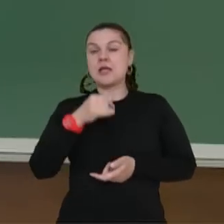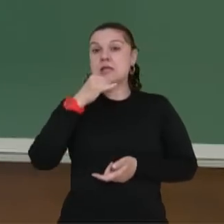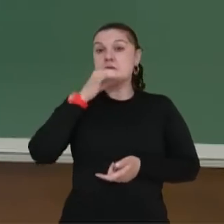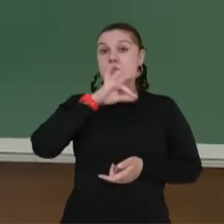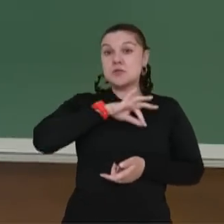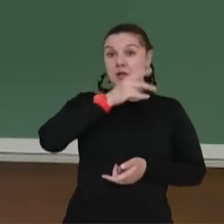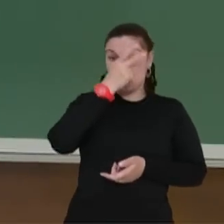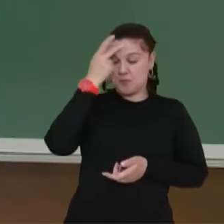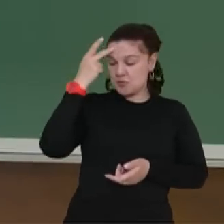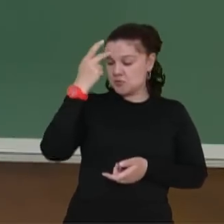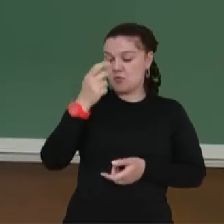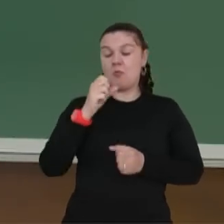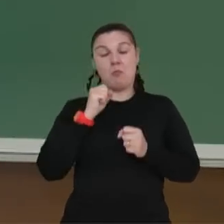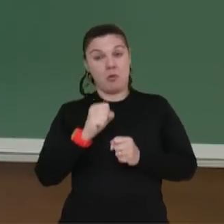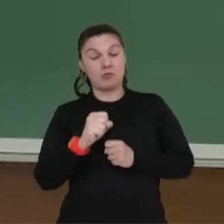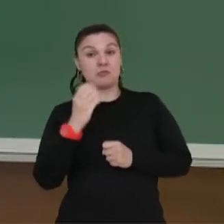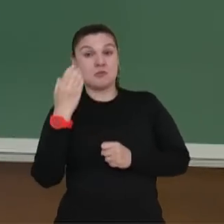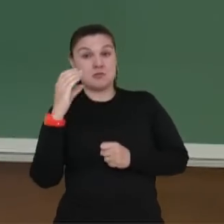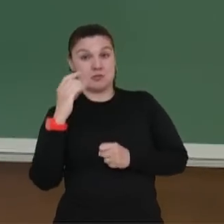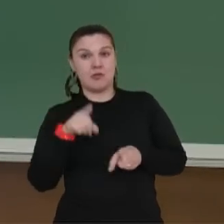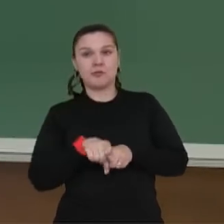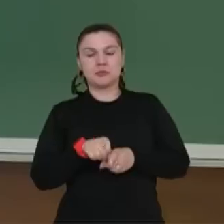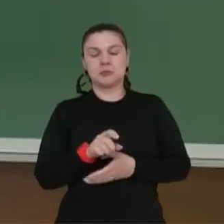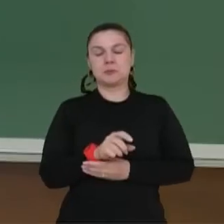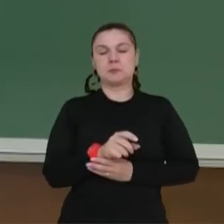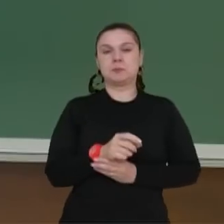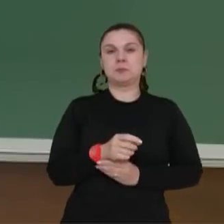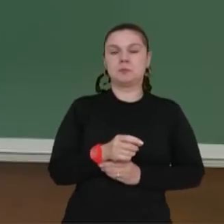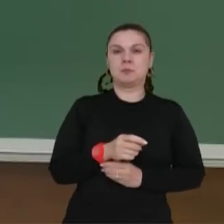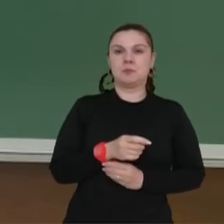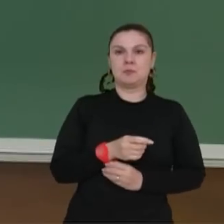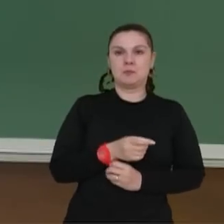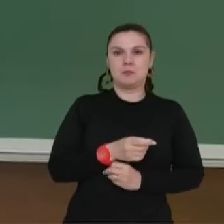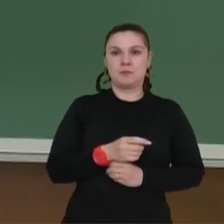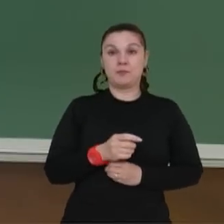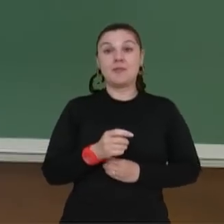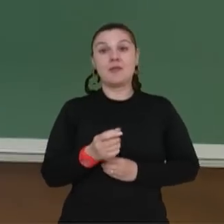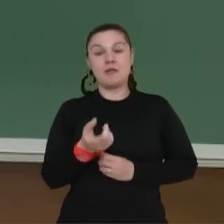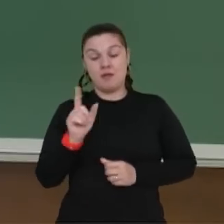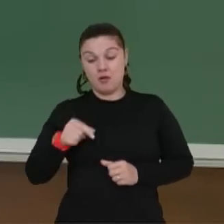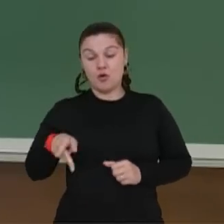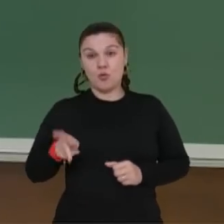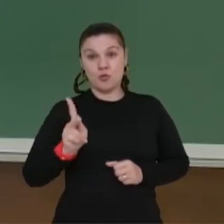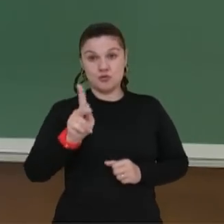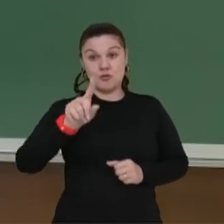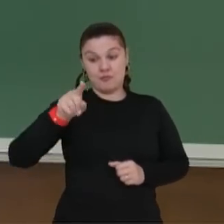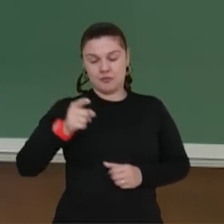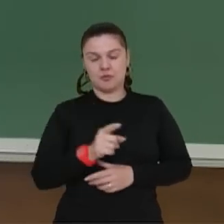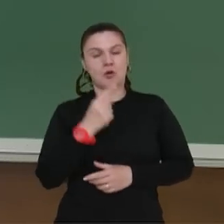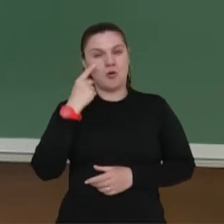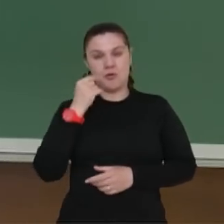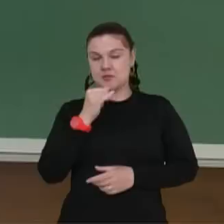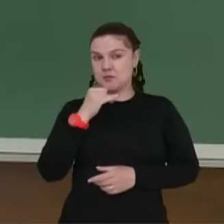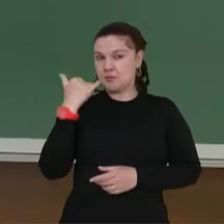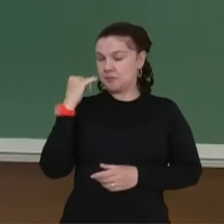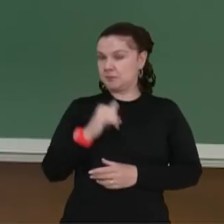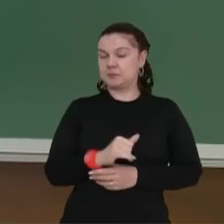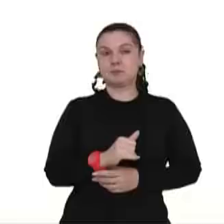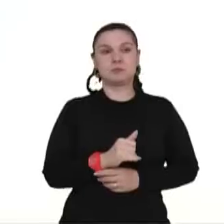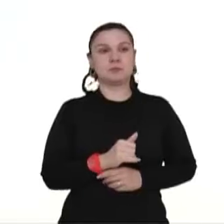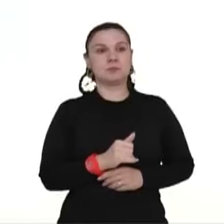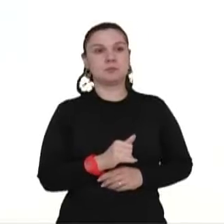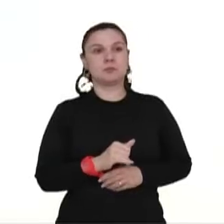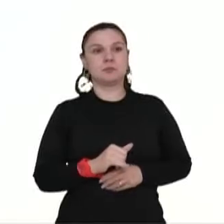pessoa recebe, que pode ser em centavos, né, aí eu tenho uma variável contínua, certo? Vamos usar os exemplos então e as